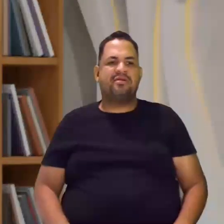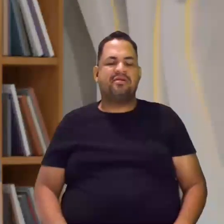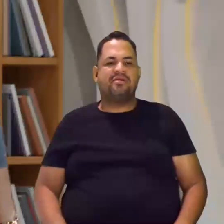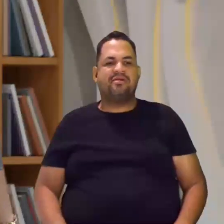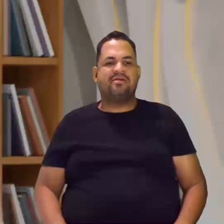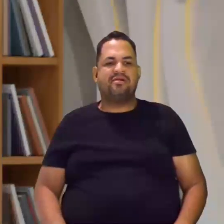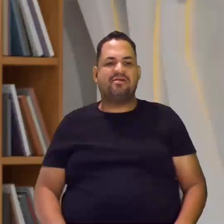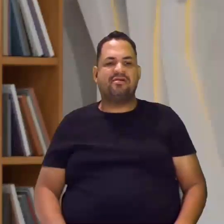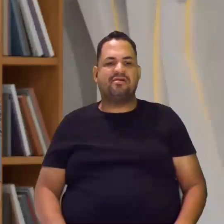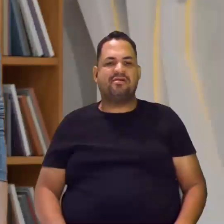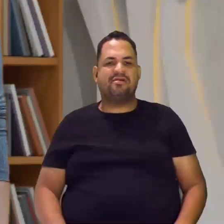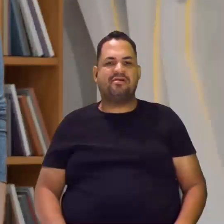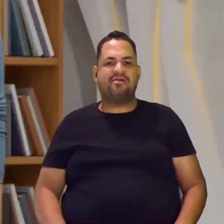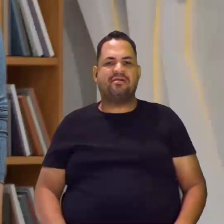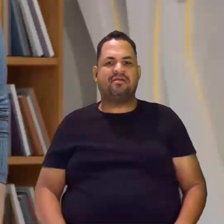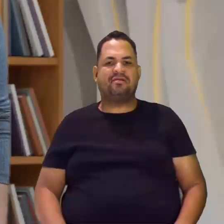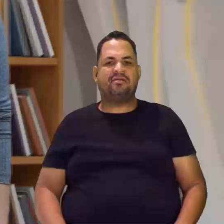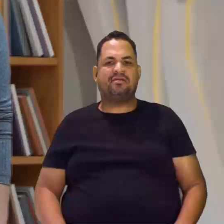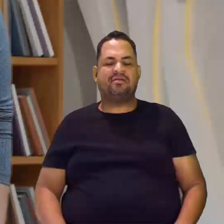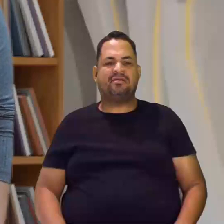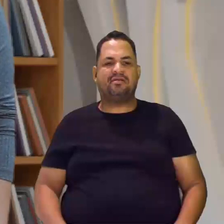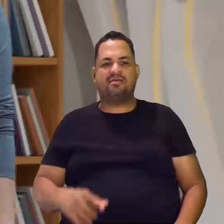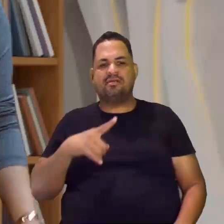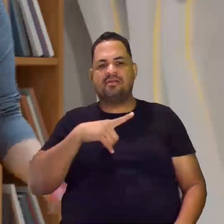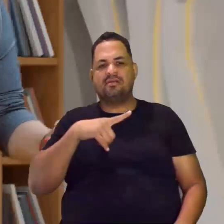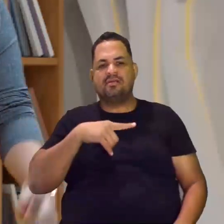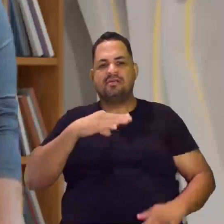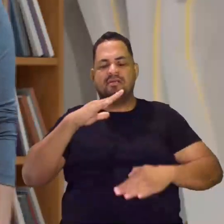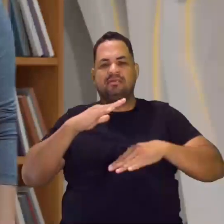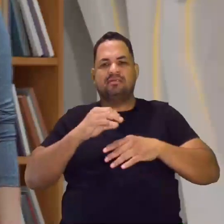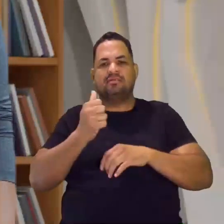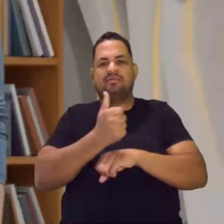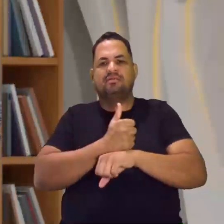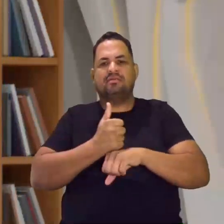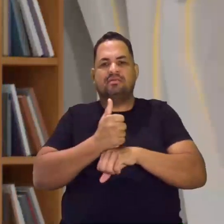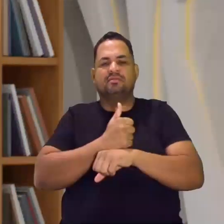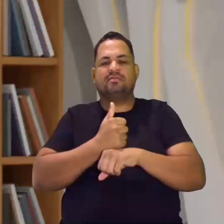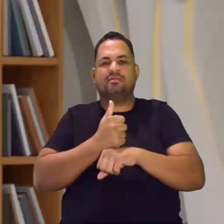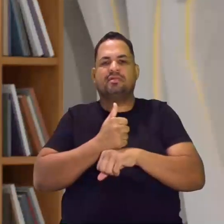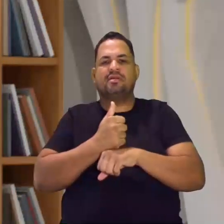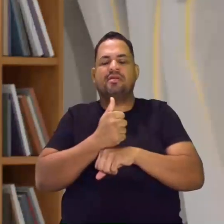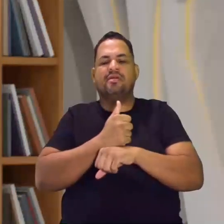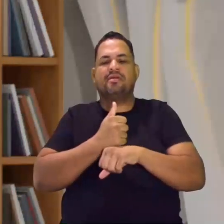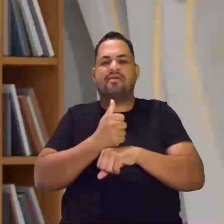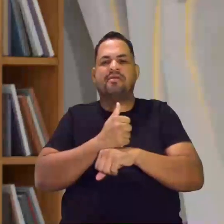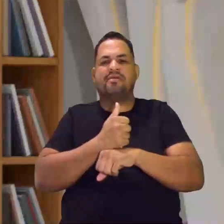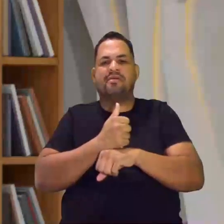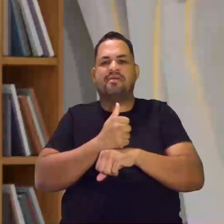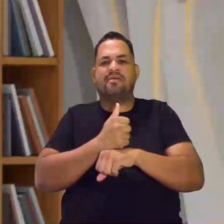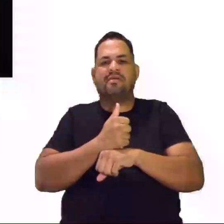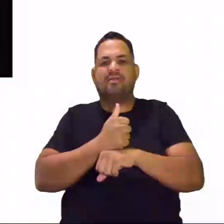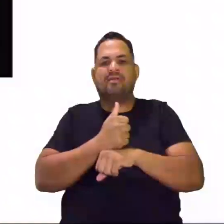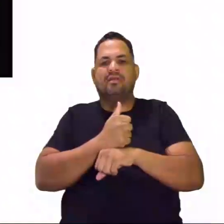traz a visão, né, do sociólogo, o Florestan. Vamos ao quadro? O